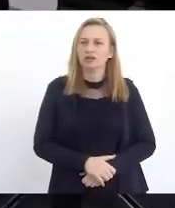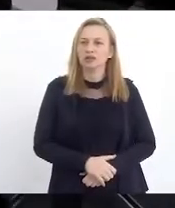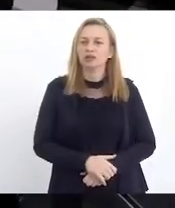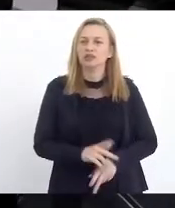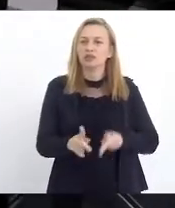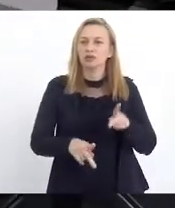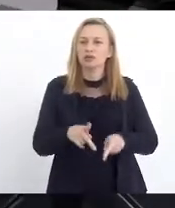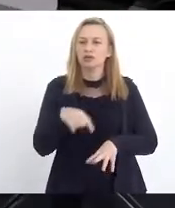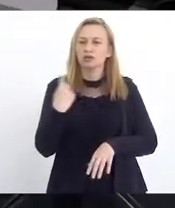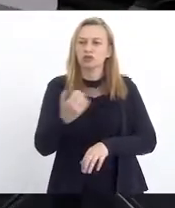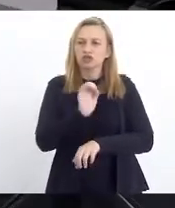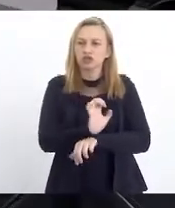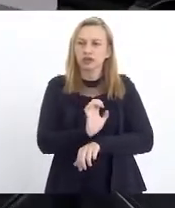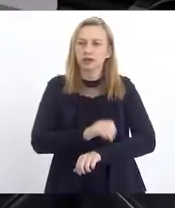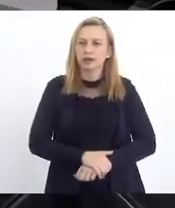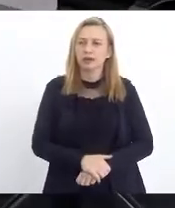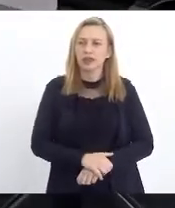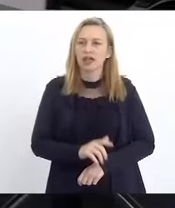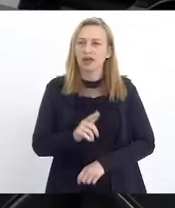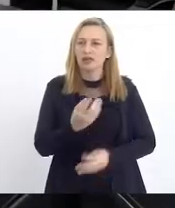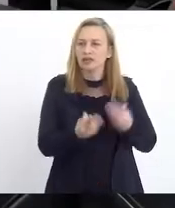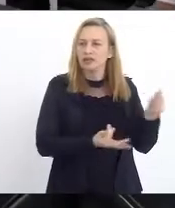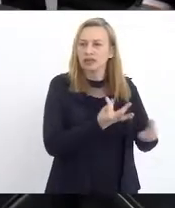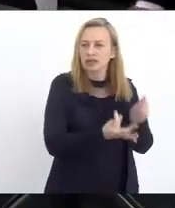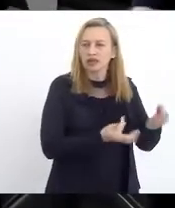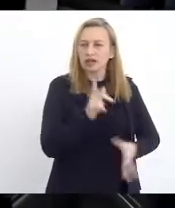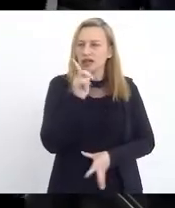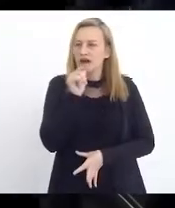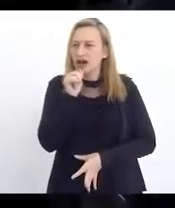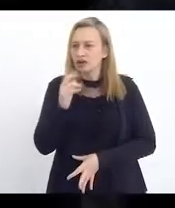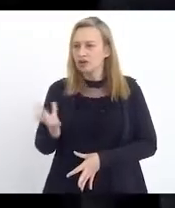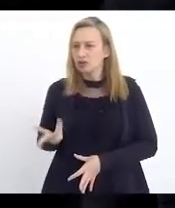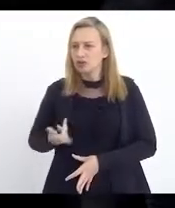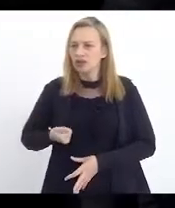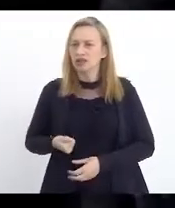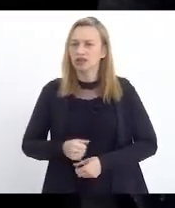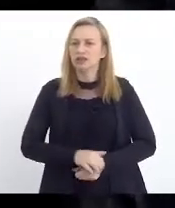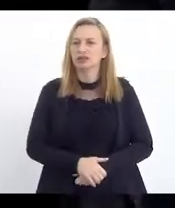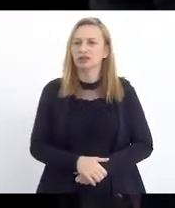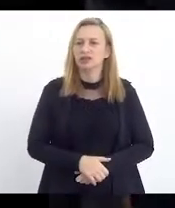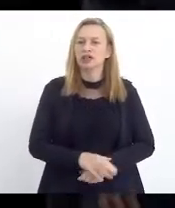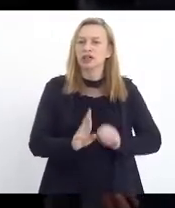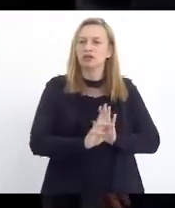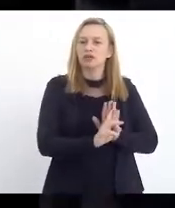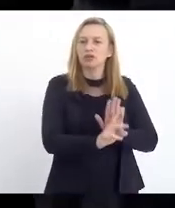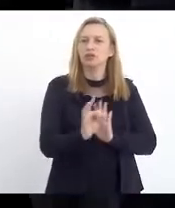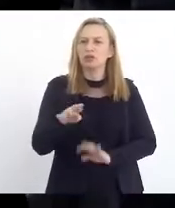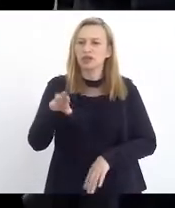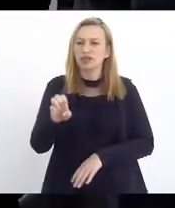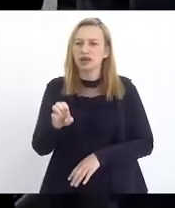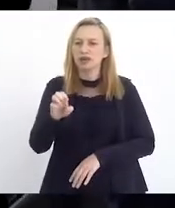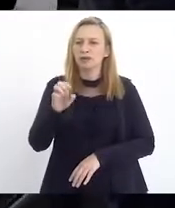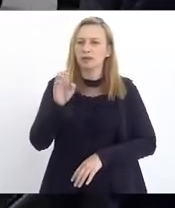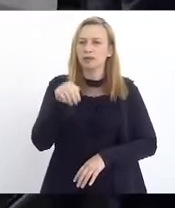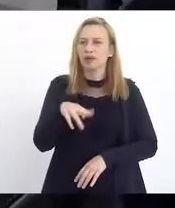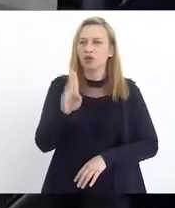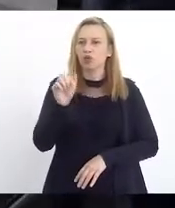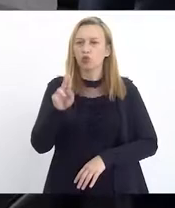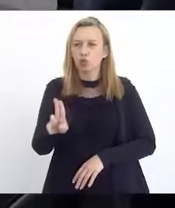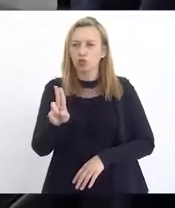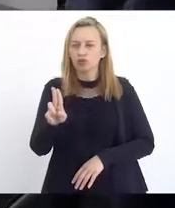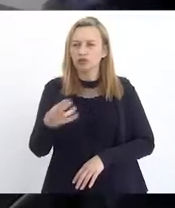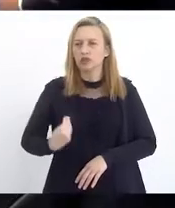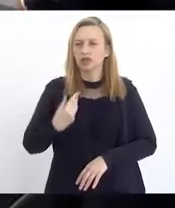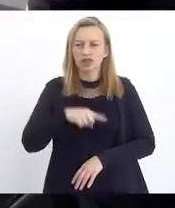nosso estado. Água tratada de boa qualidade, é claro. Representante do Comitê Guandu, está presente?